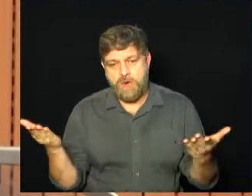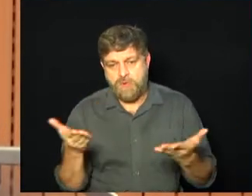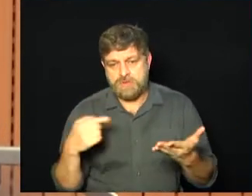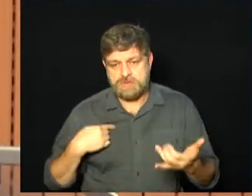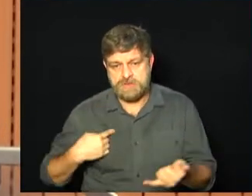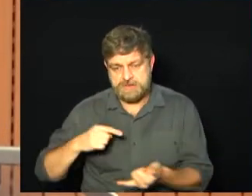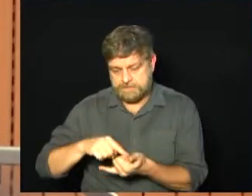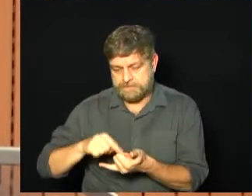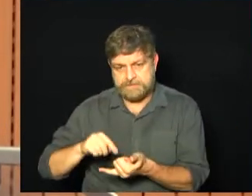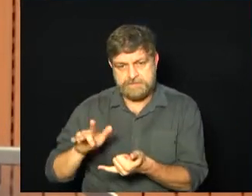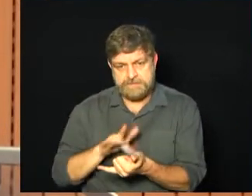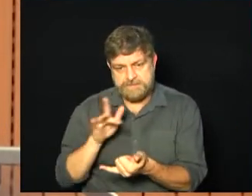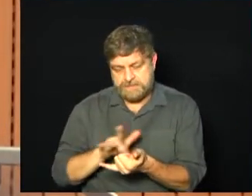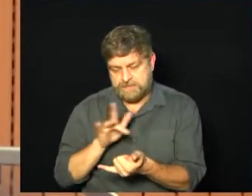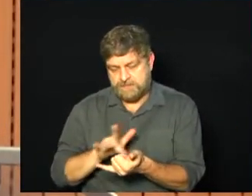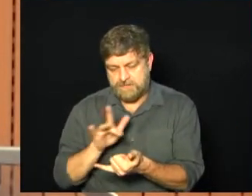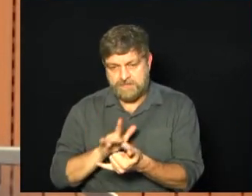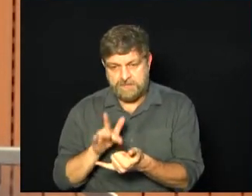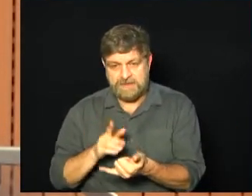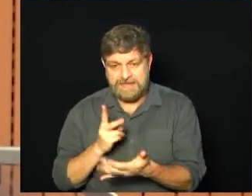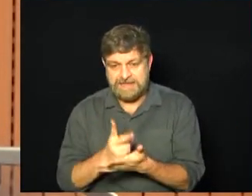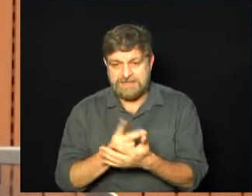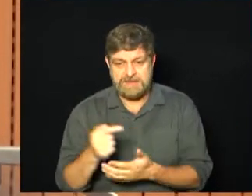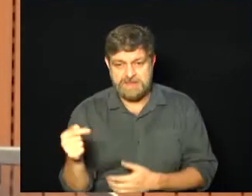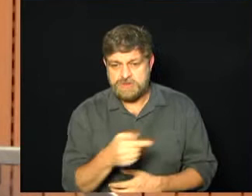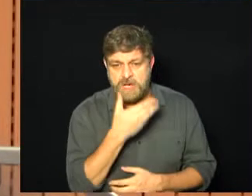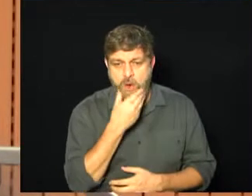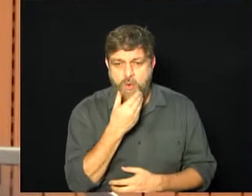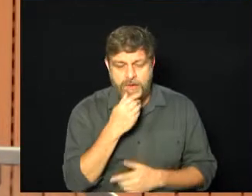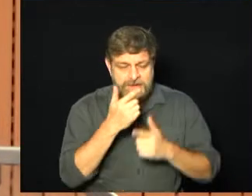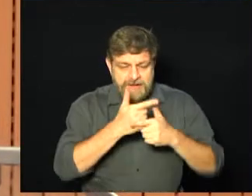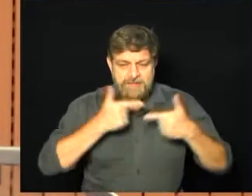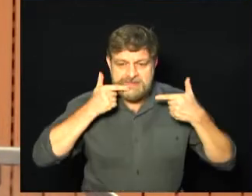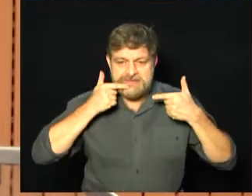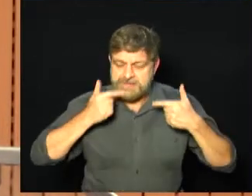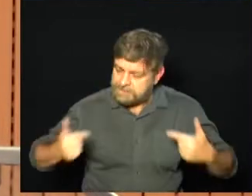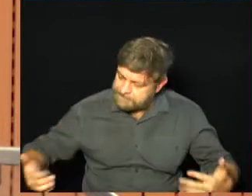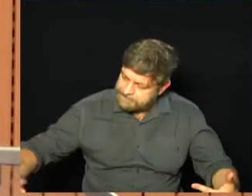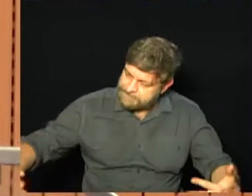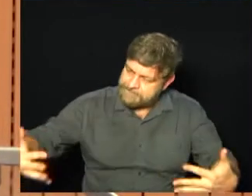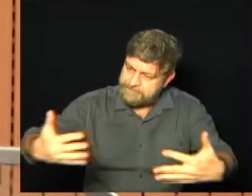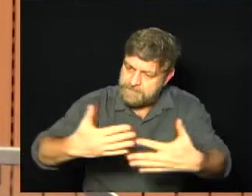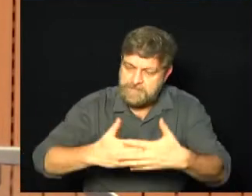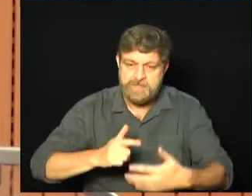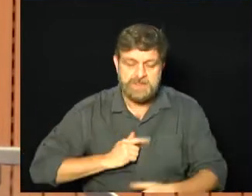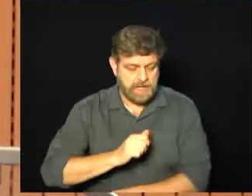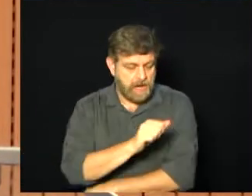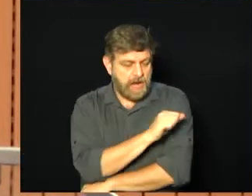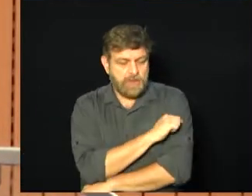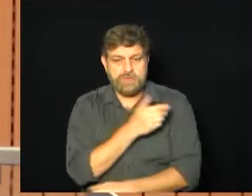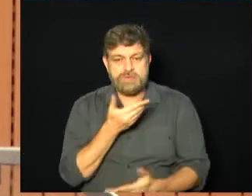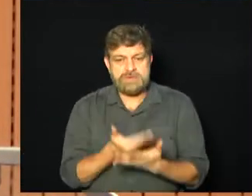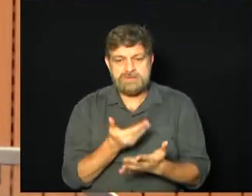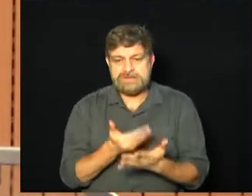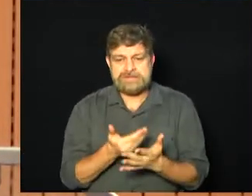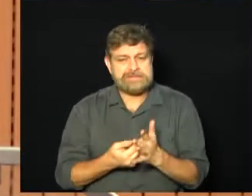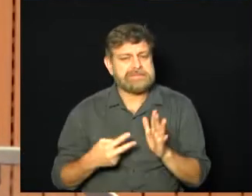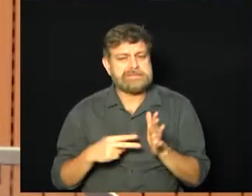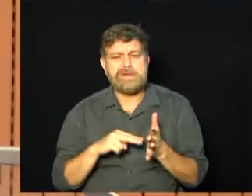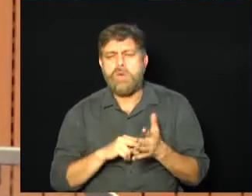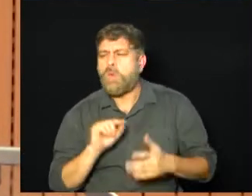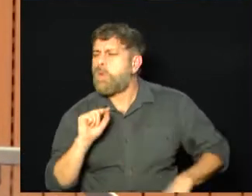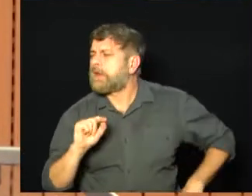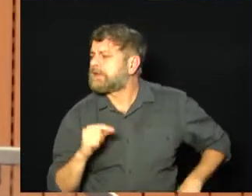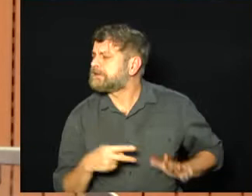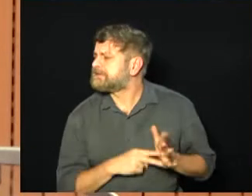com o celular. E sempre tinha um senhor muito simpático para receber a gente, estudantes que mal sabiam o que significava o